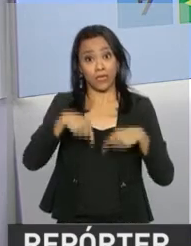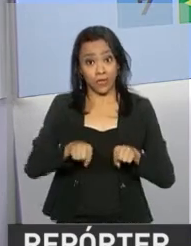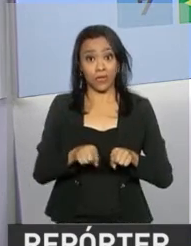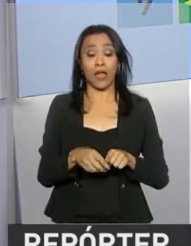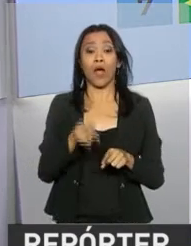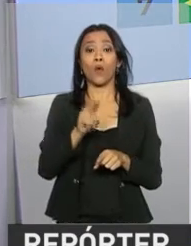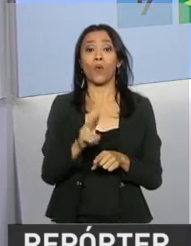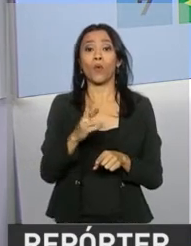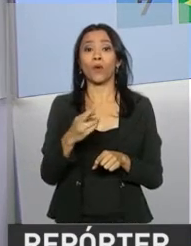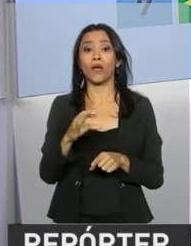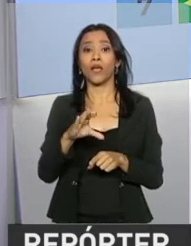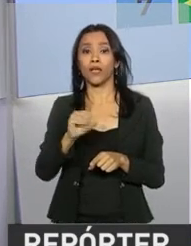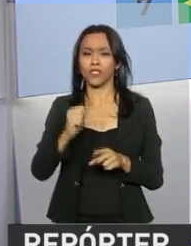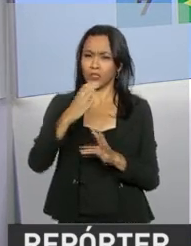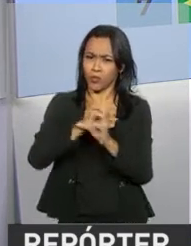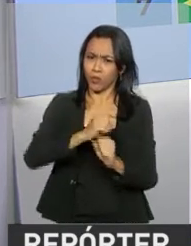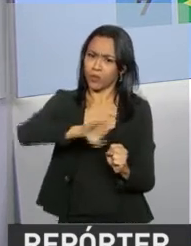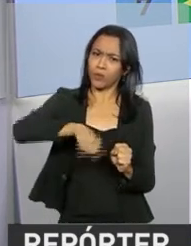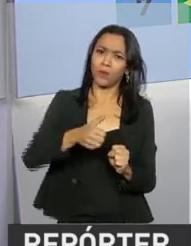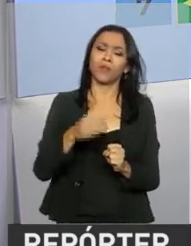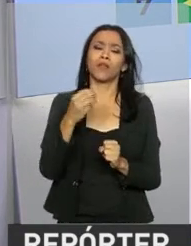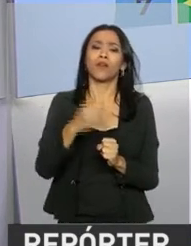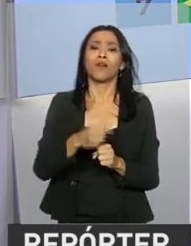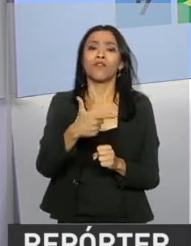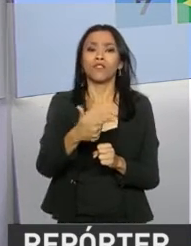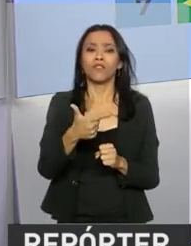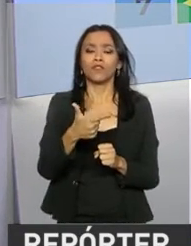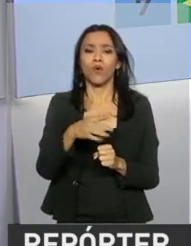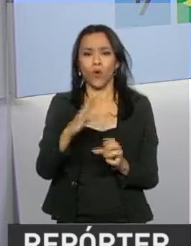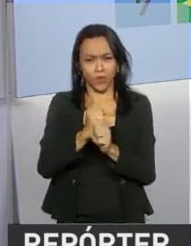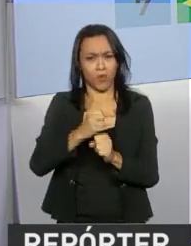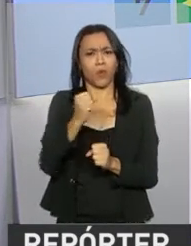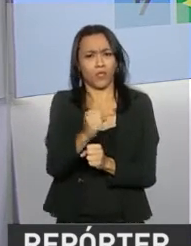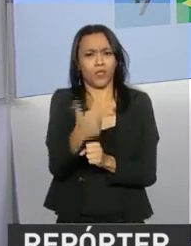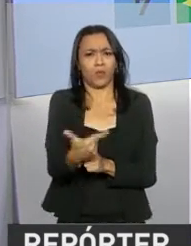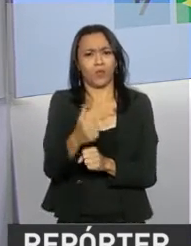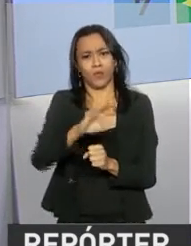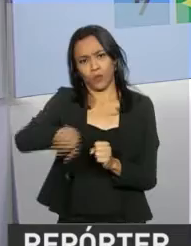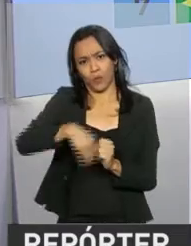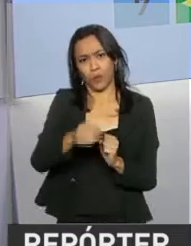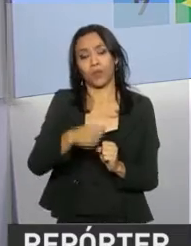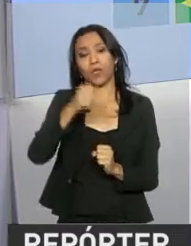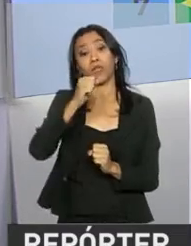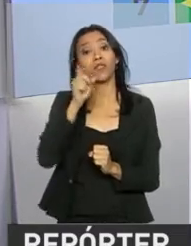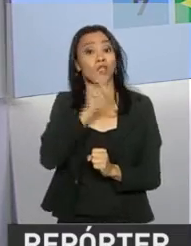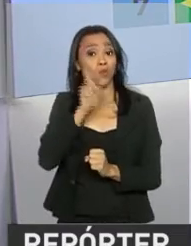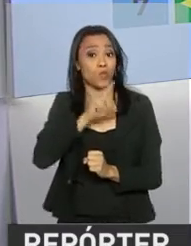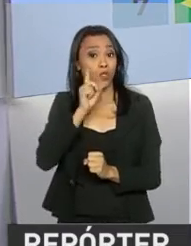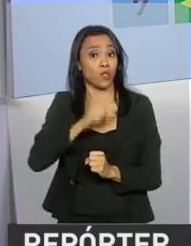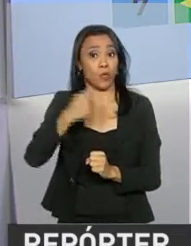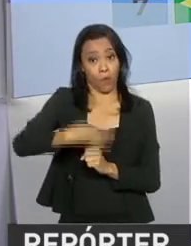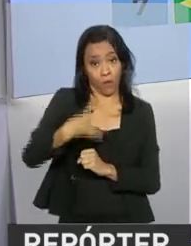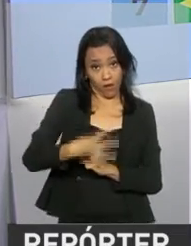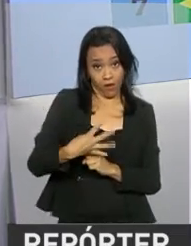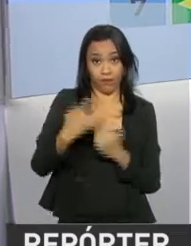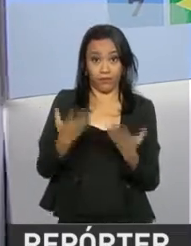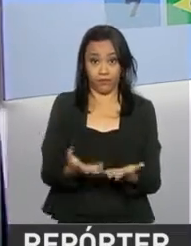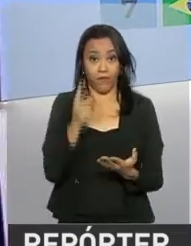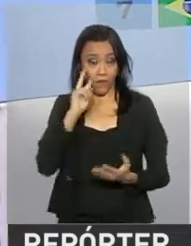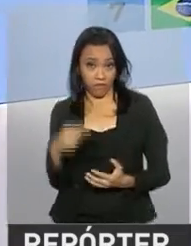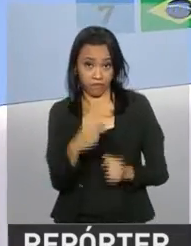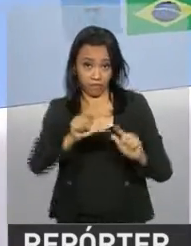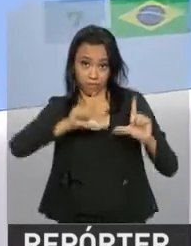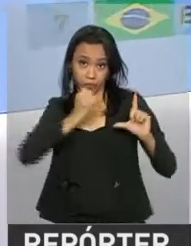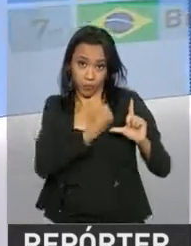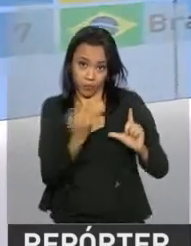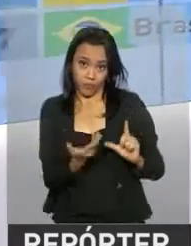com 32 medalhas de ouro, 27, 82 no total. Os Estados Unidos, em quarto lugar, 28 de ouro, 83 no